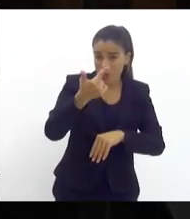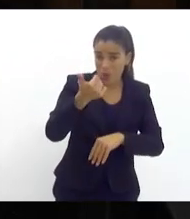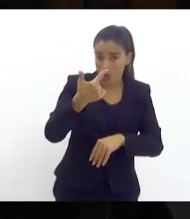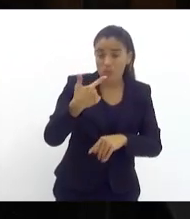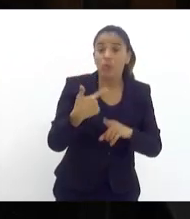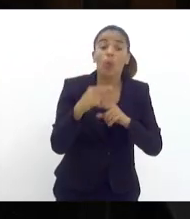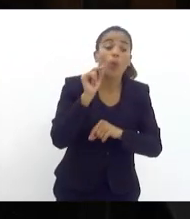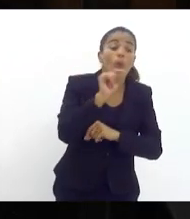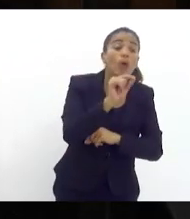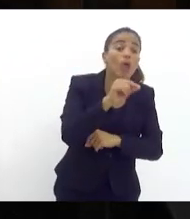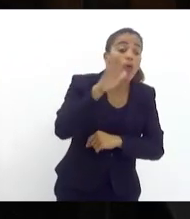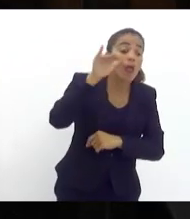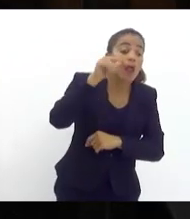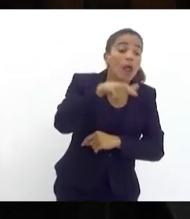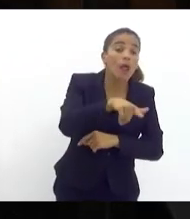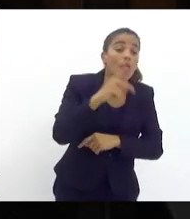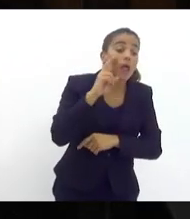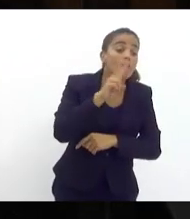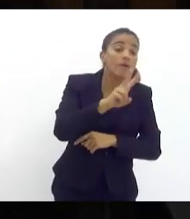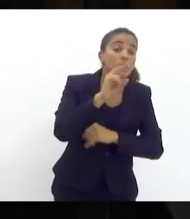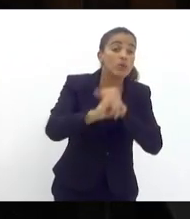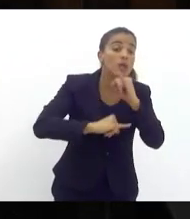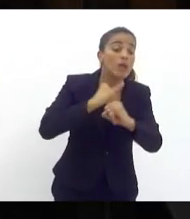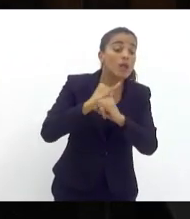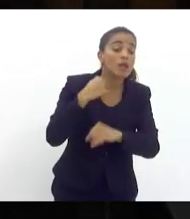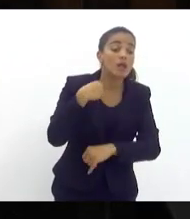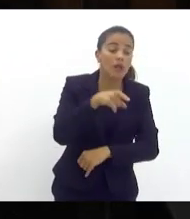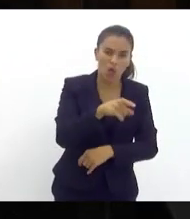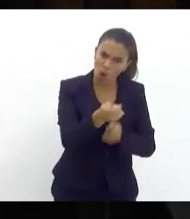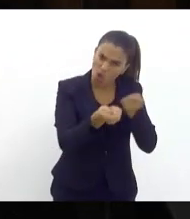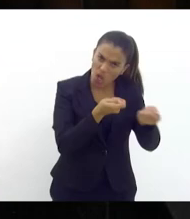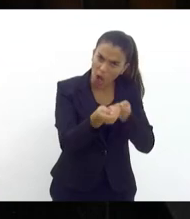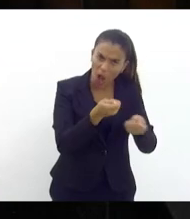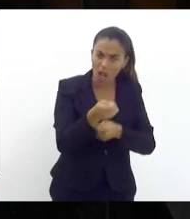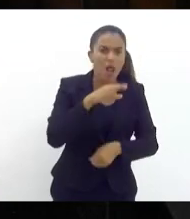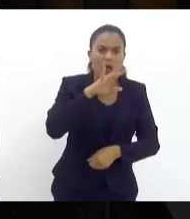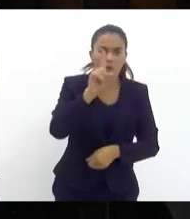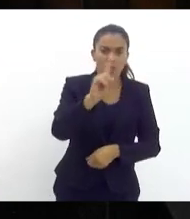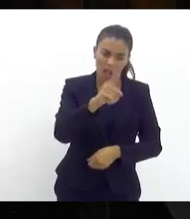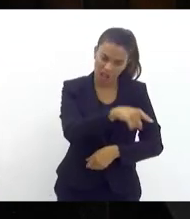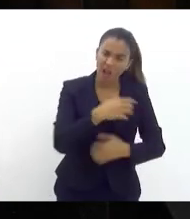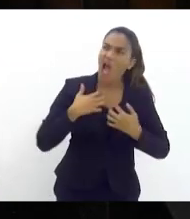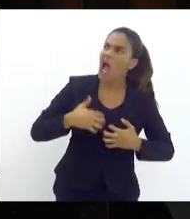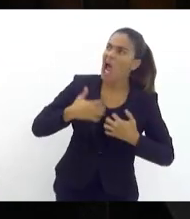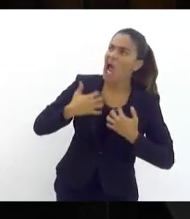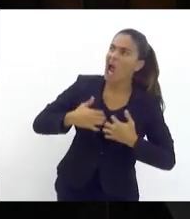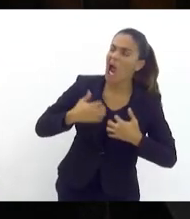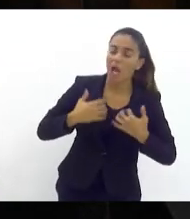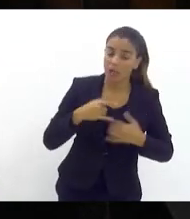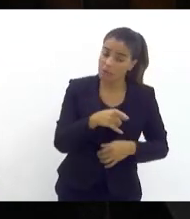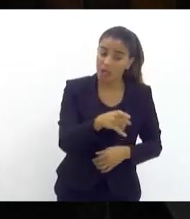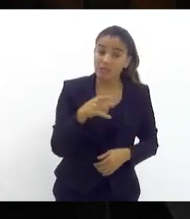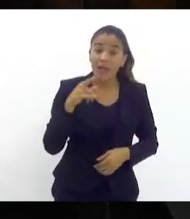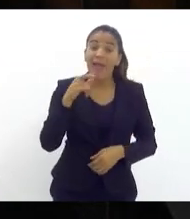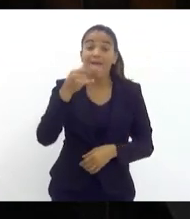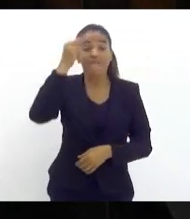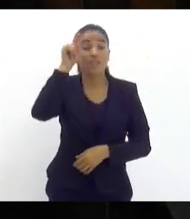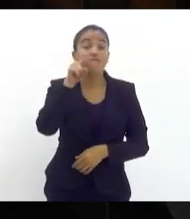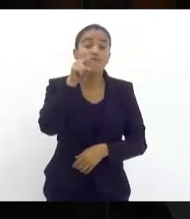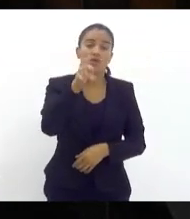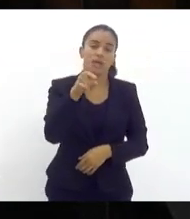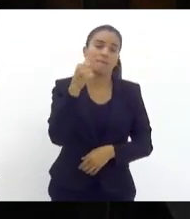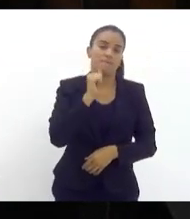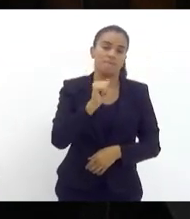na internet controla mesmo não é ruim não é bom ele não vai gostar mas você não vai ficar triste depois